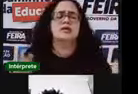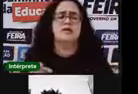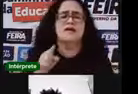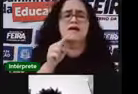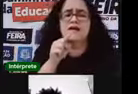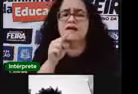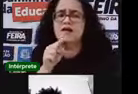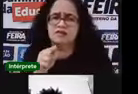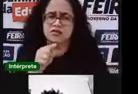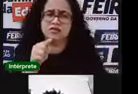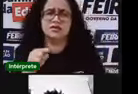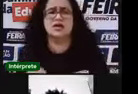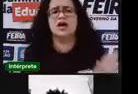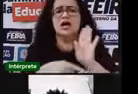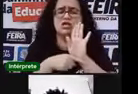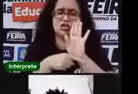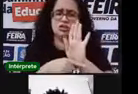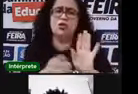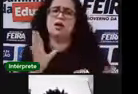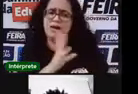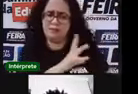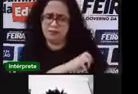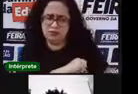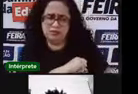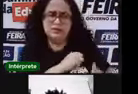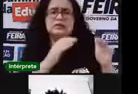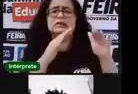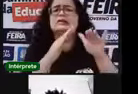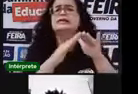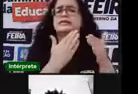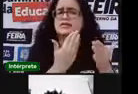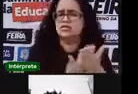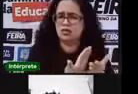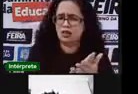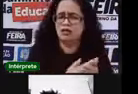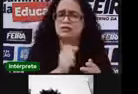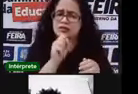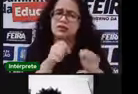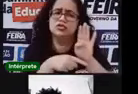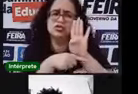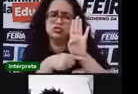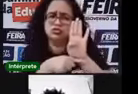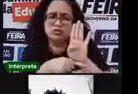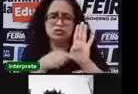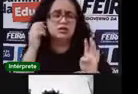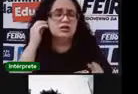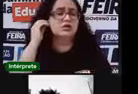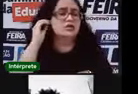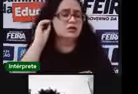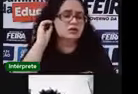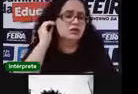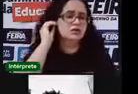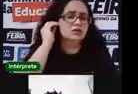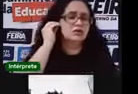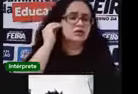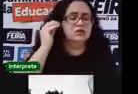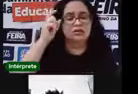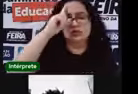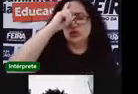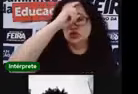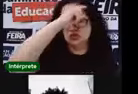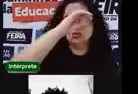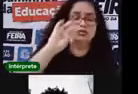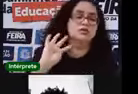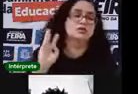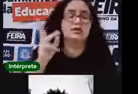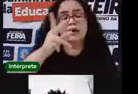estão sendo solidários aí, amores, na escola? Estão sendo? É um tempo difícil para todo mundo, é um tempo que todo mundo